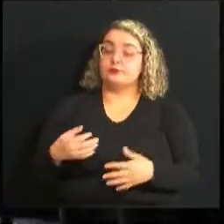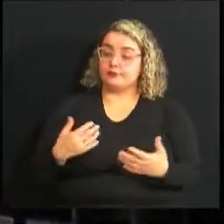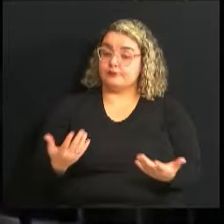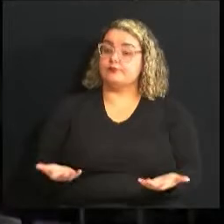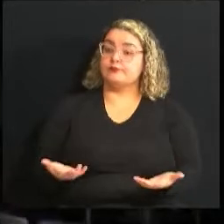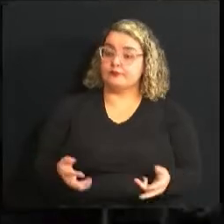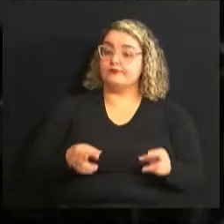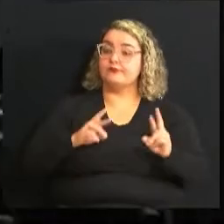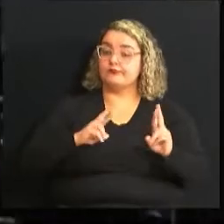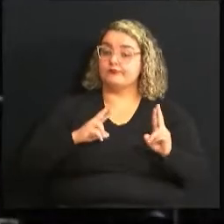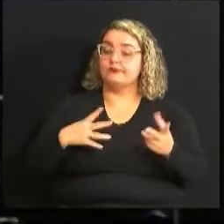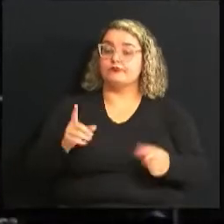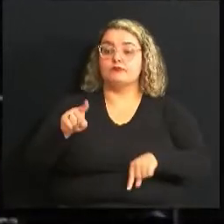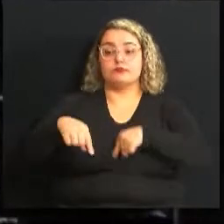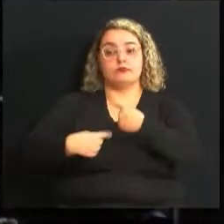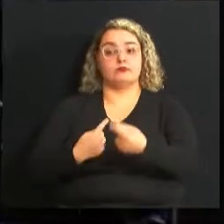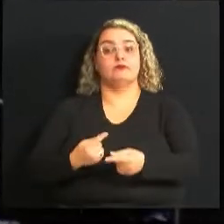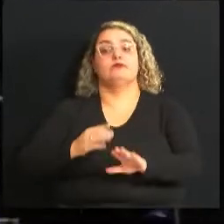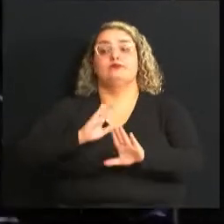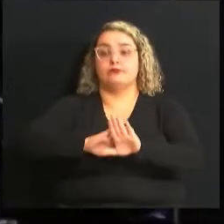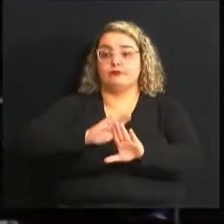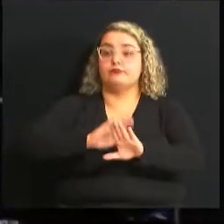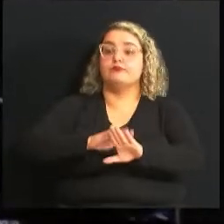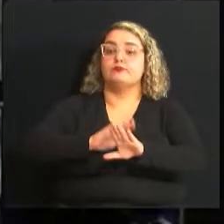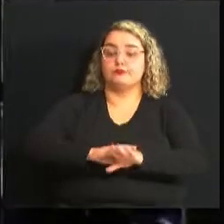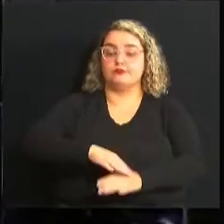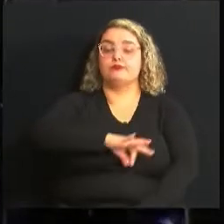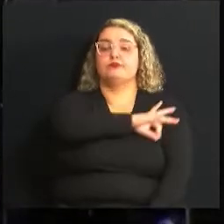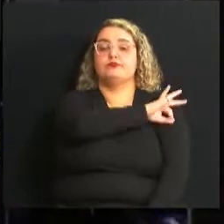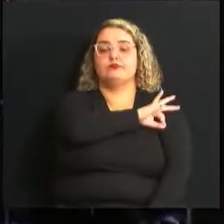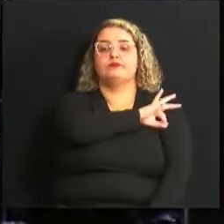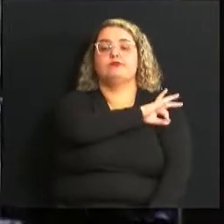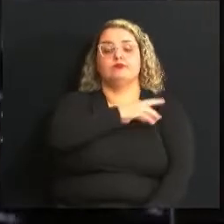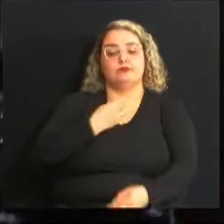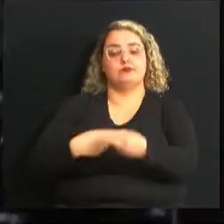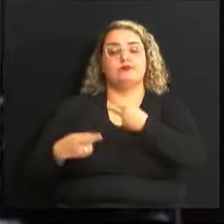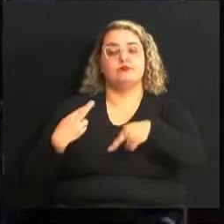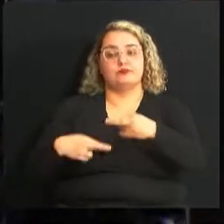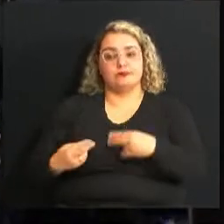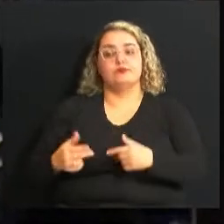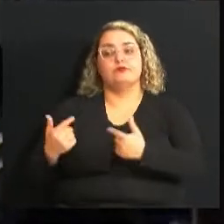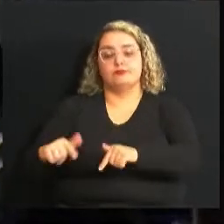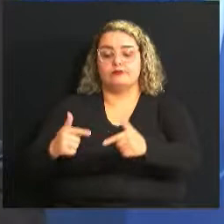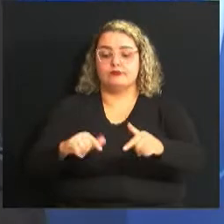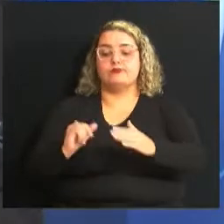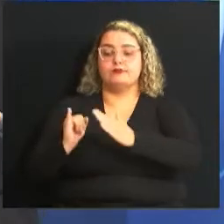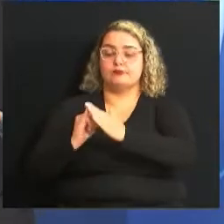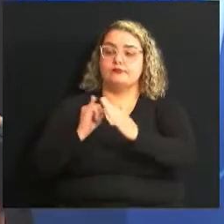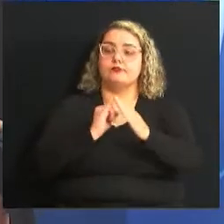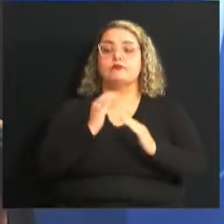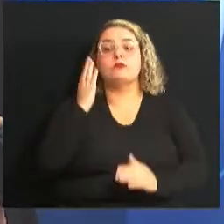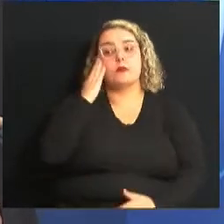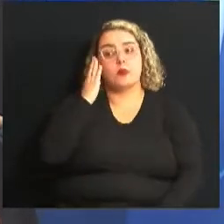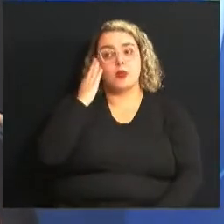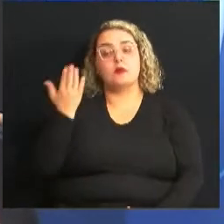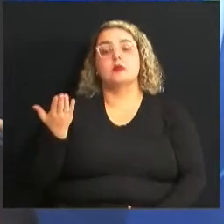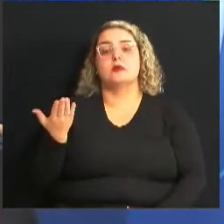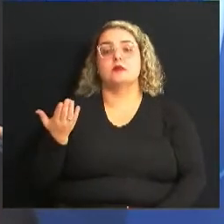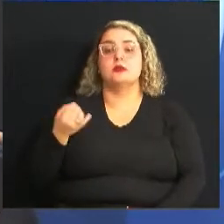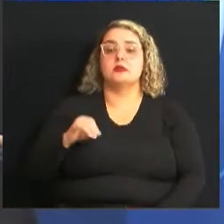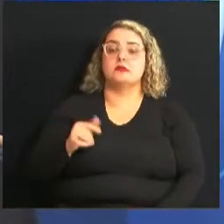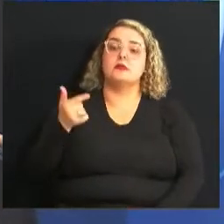aí uma próxima medida da prefeitura em relação a esses imóveis, inclusive para saber se vai manter